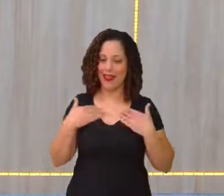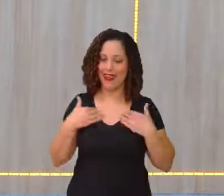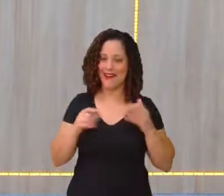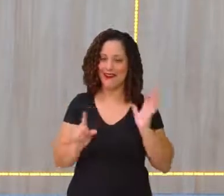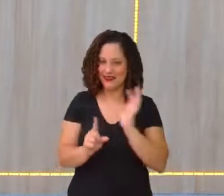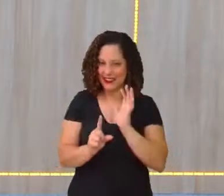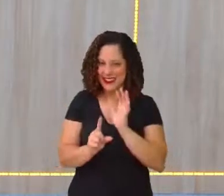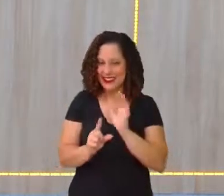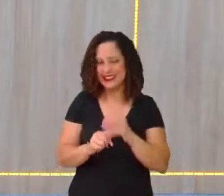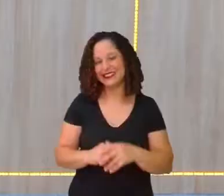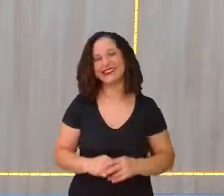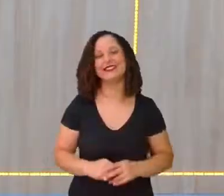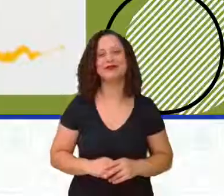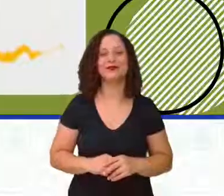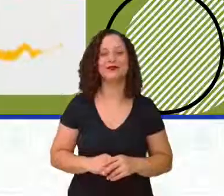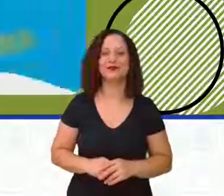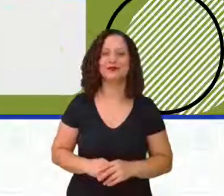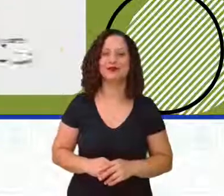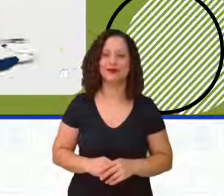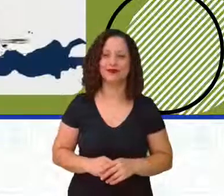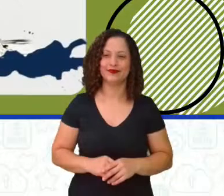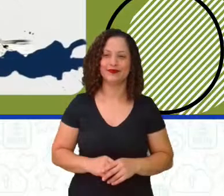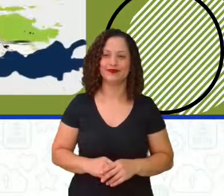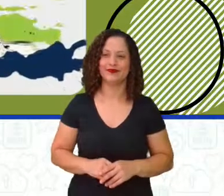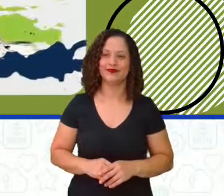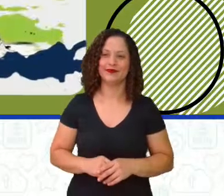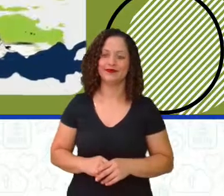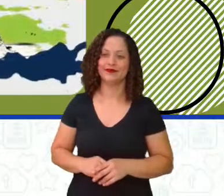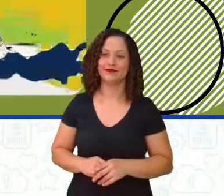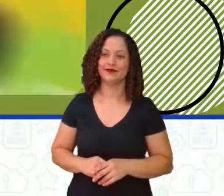sim. Vamos ver um pouquinho aí.